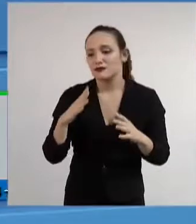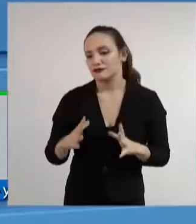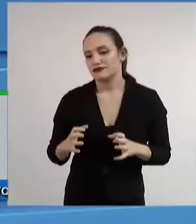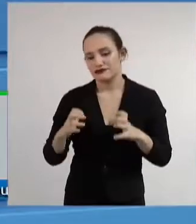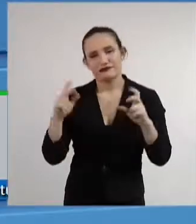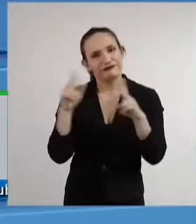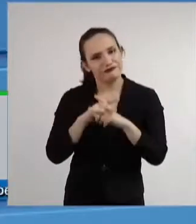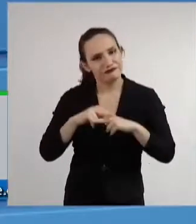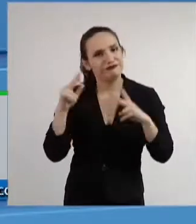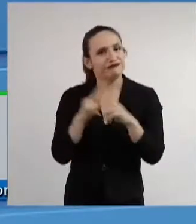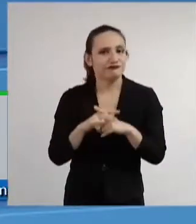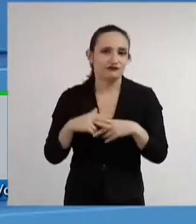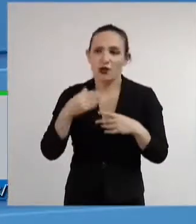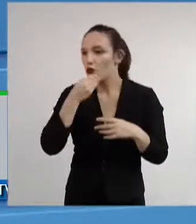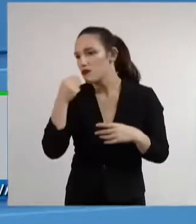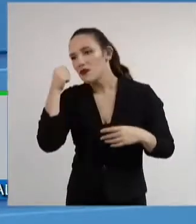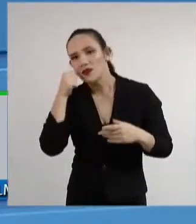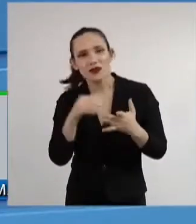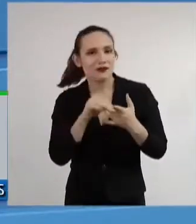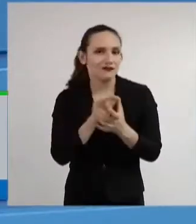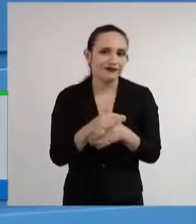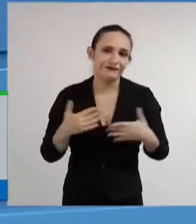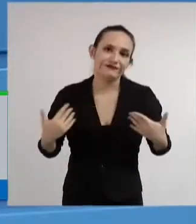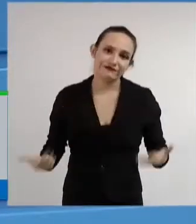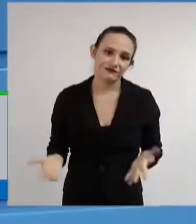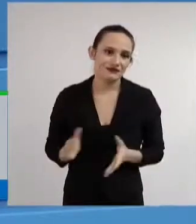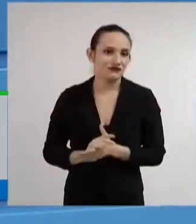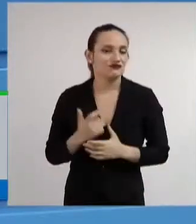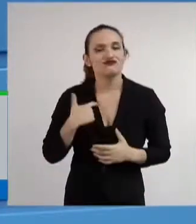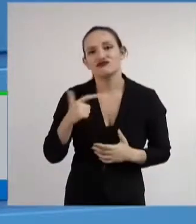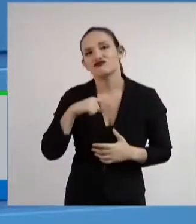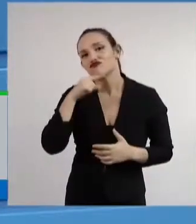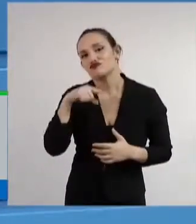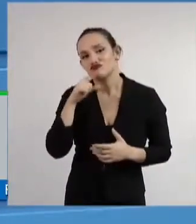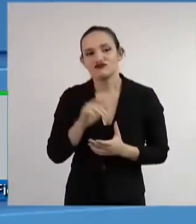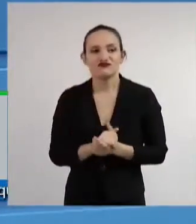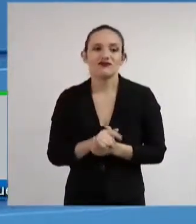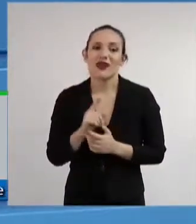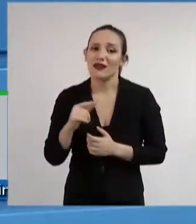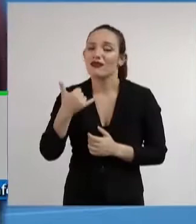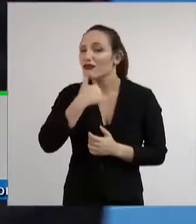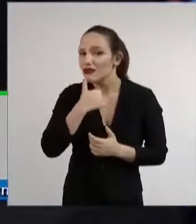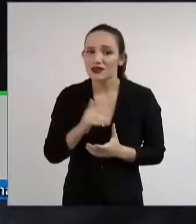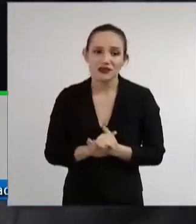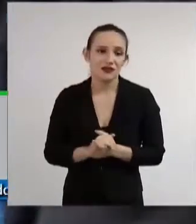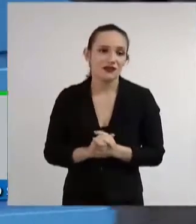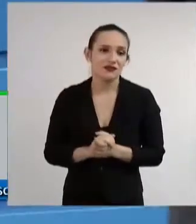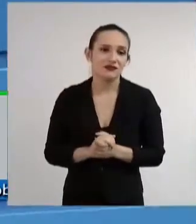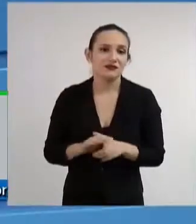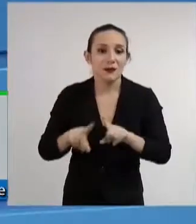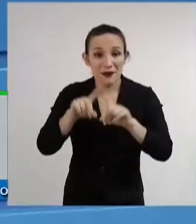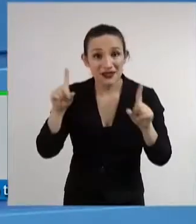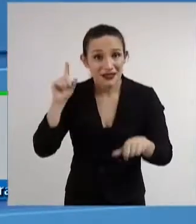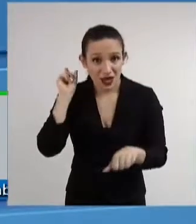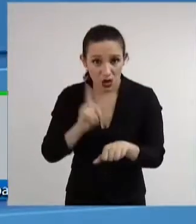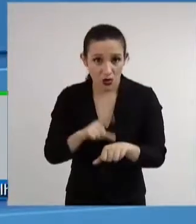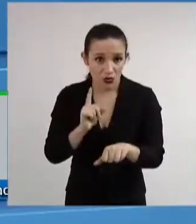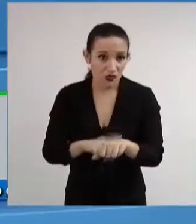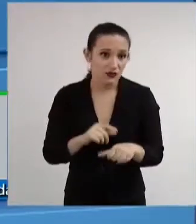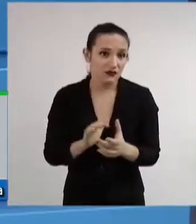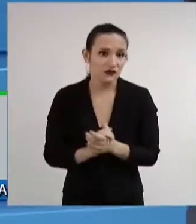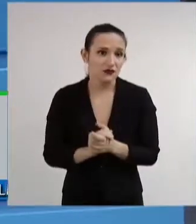e marido. Então eu não tenho dúvida que ninguém de nós é feliz com esse índice, mas a hora que nós resolver